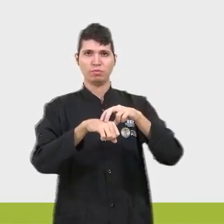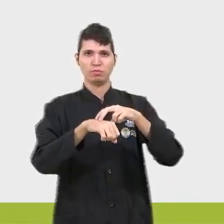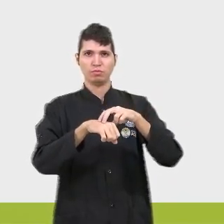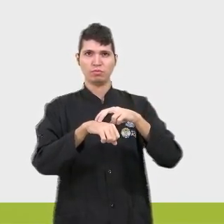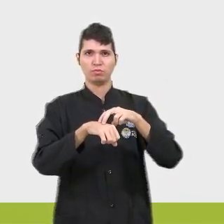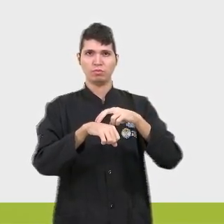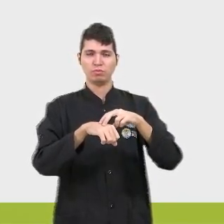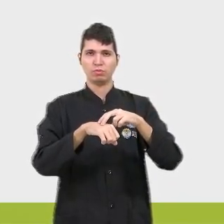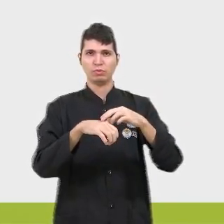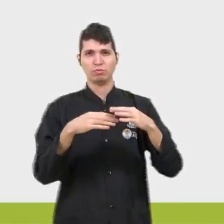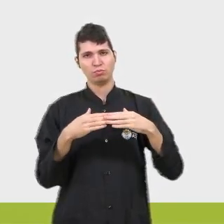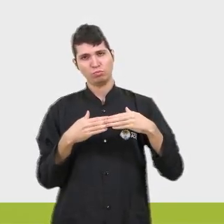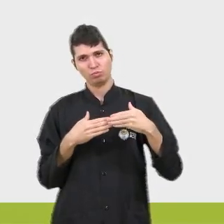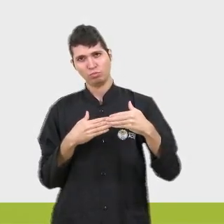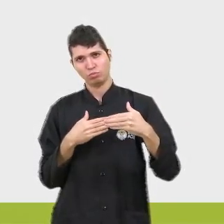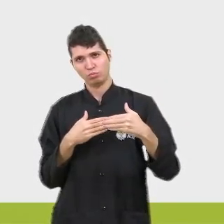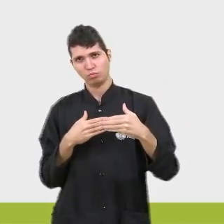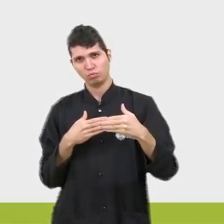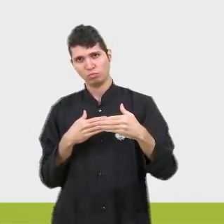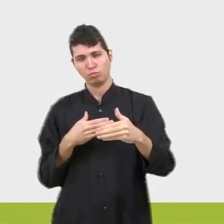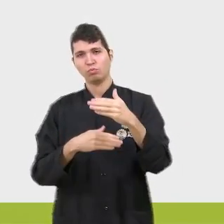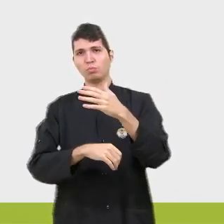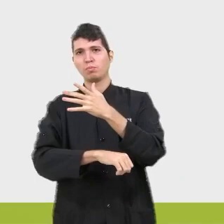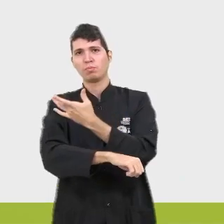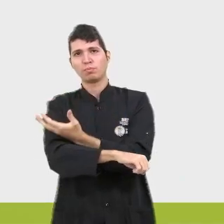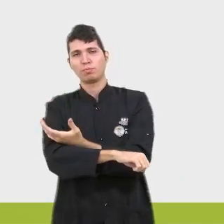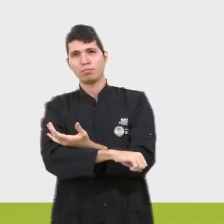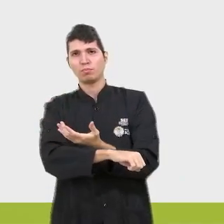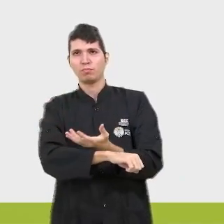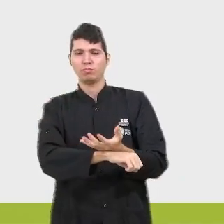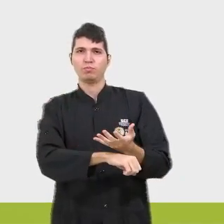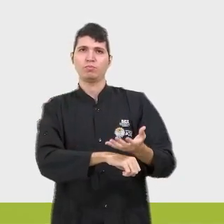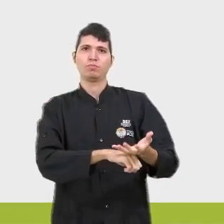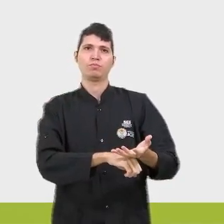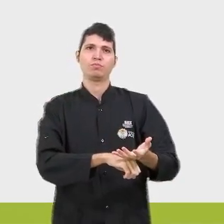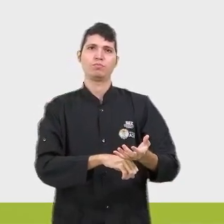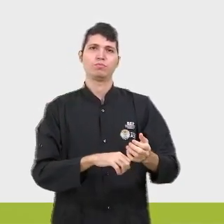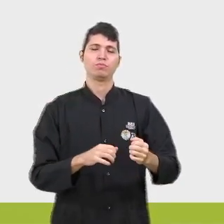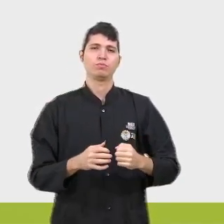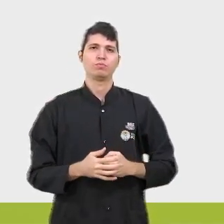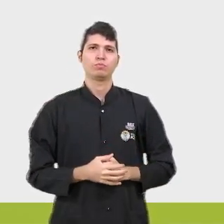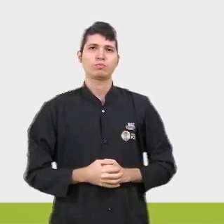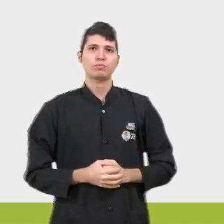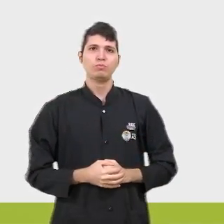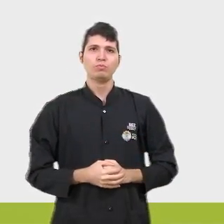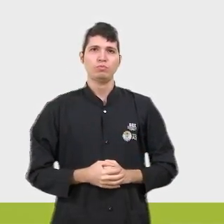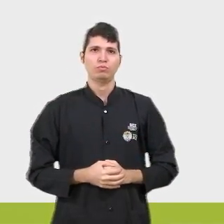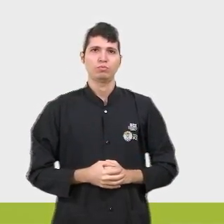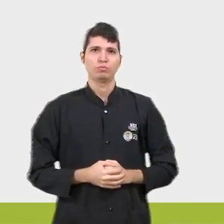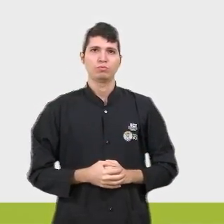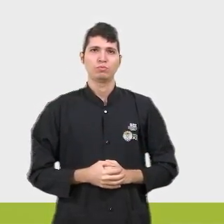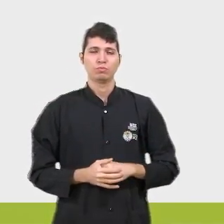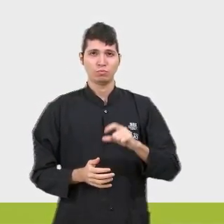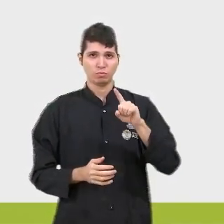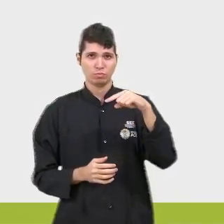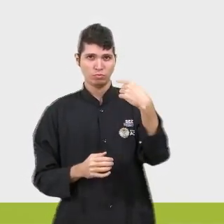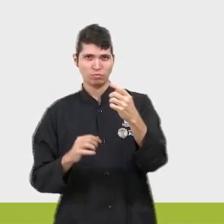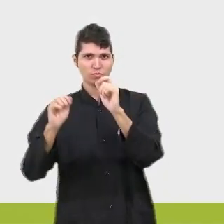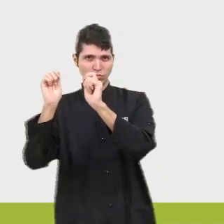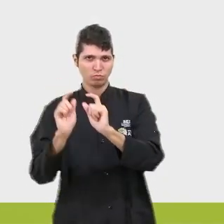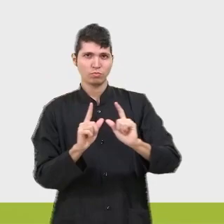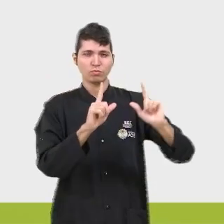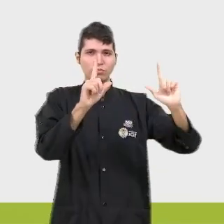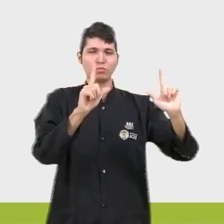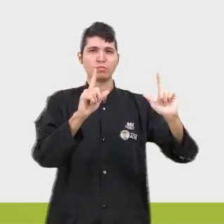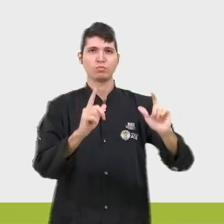Bom, depois a gente continua esse cladograma aqui e surgem lá os animais e os fungos. Mas no nosso próximo slide,